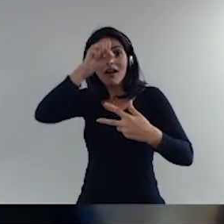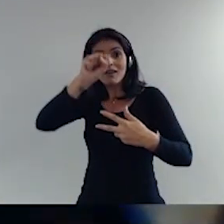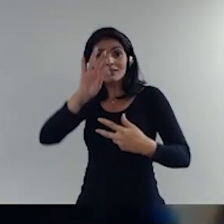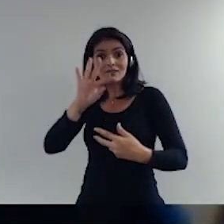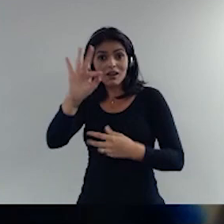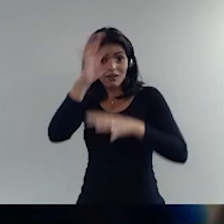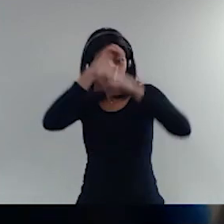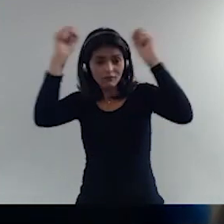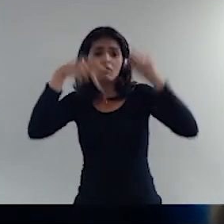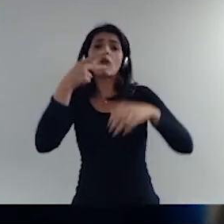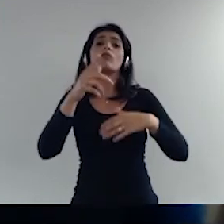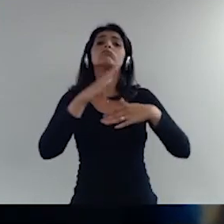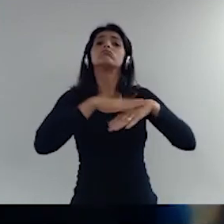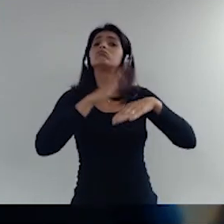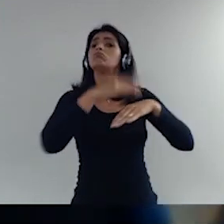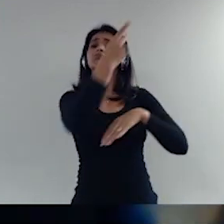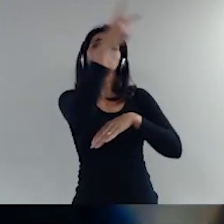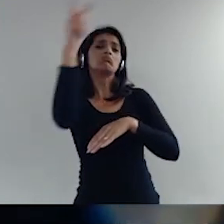estados e municípios